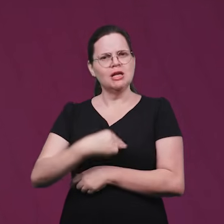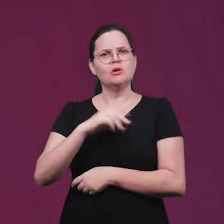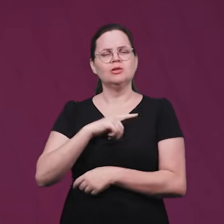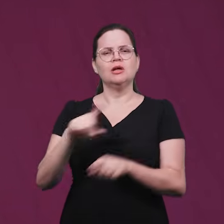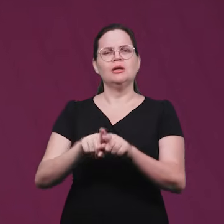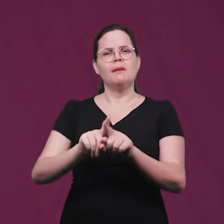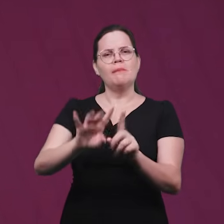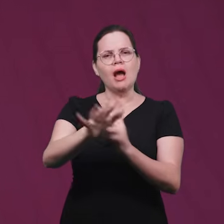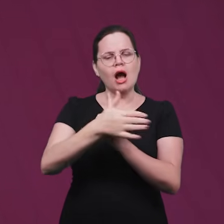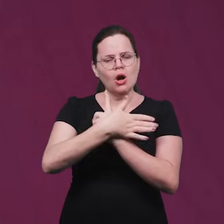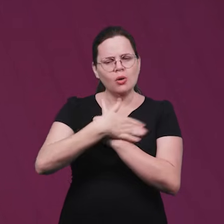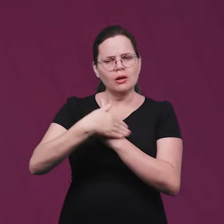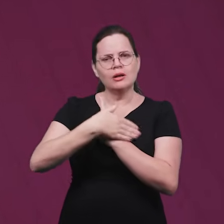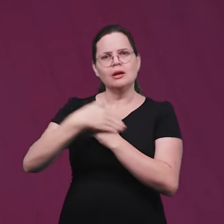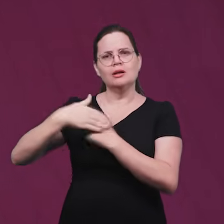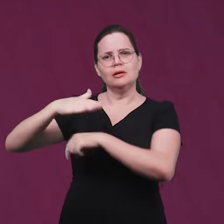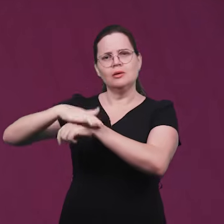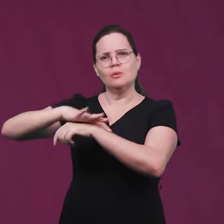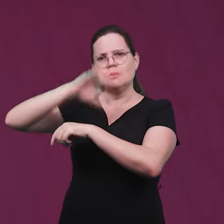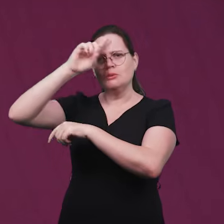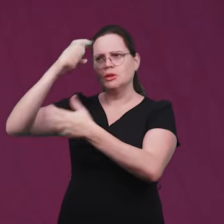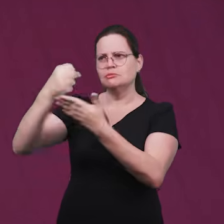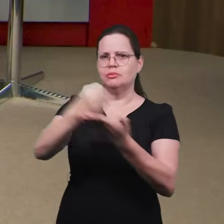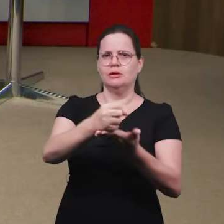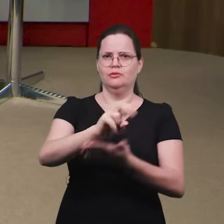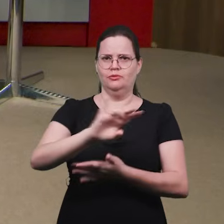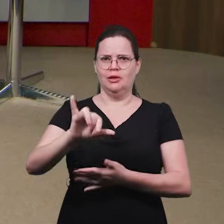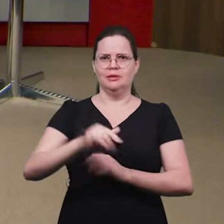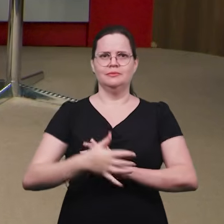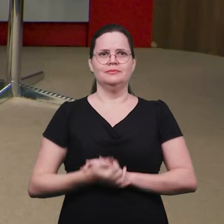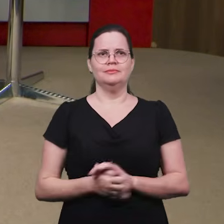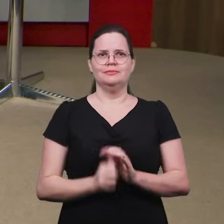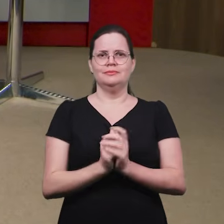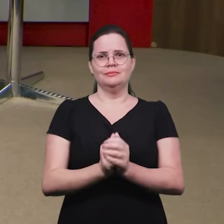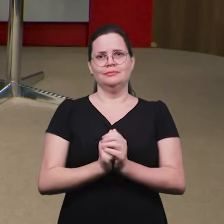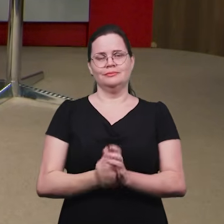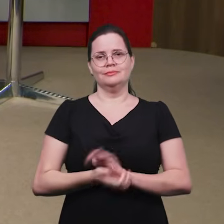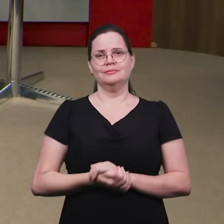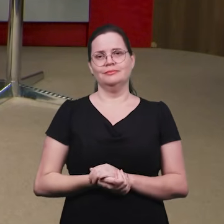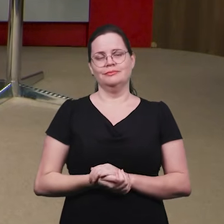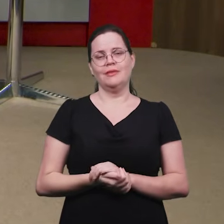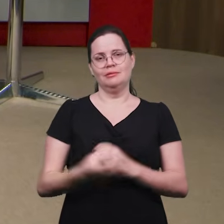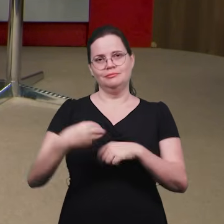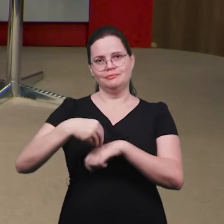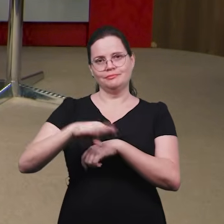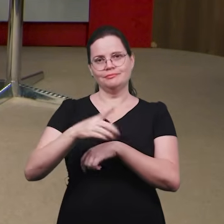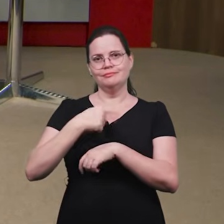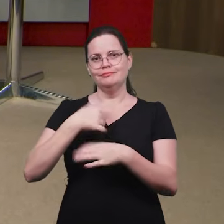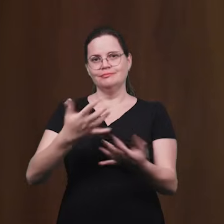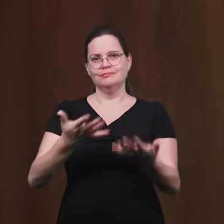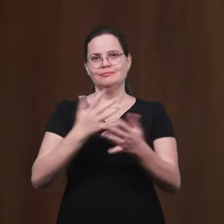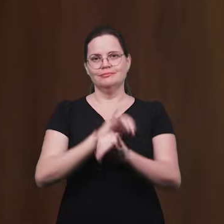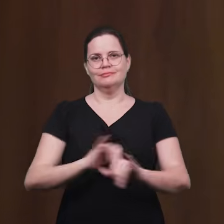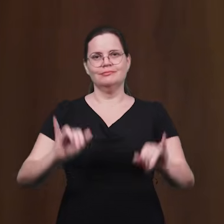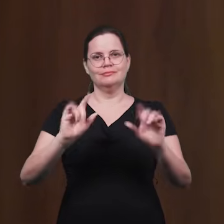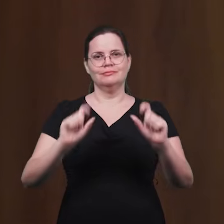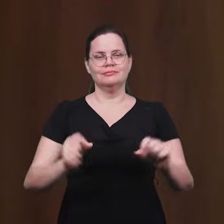acolhimento e no socorro que vem da parte de Deus. Uma palavra que gostaria de